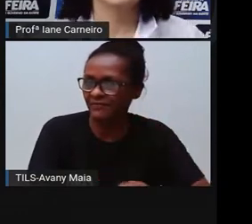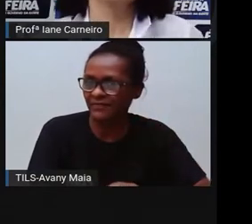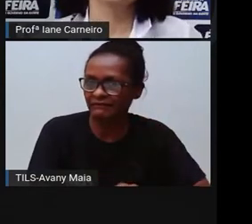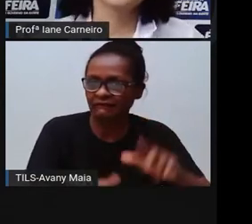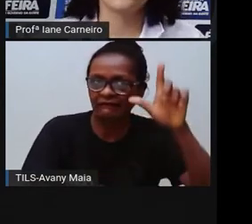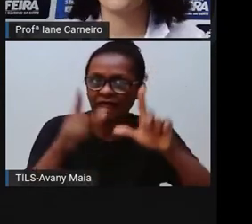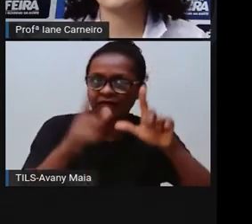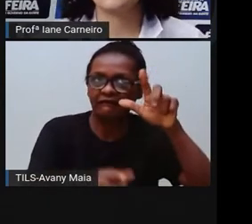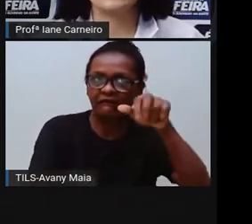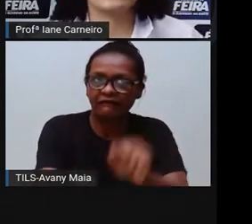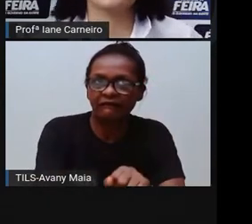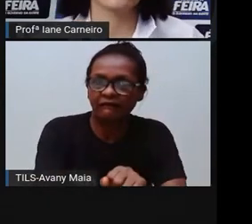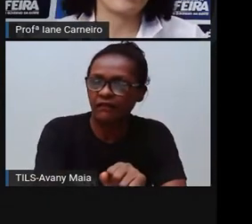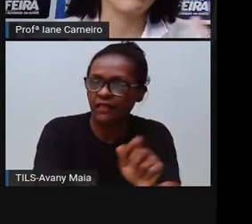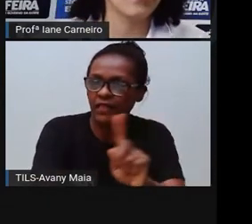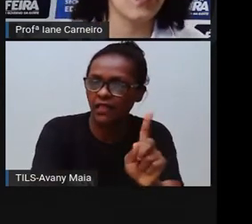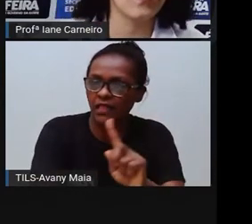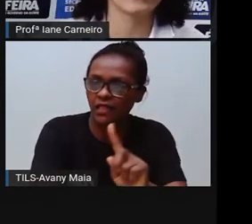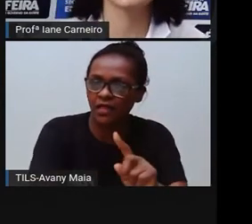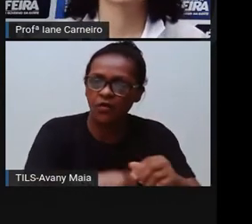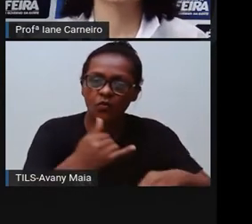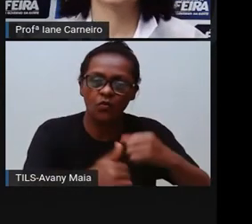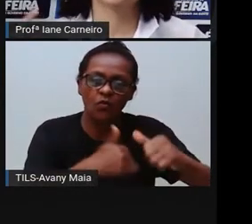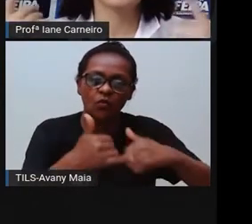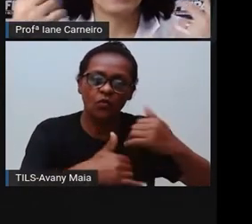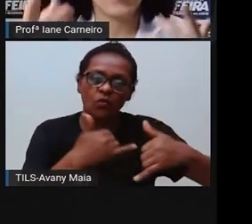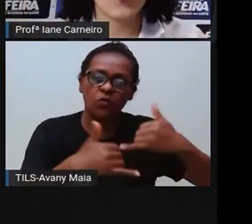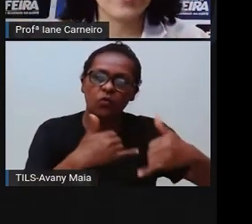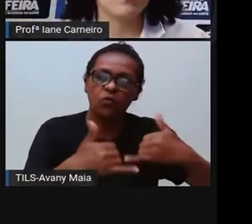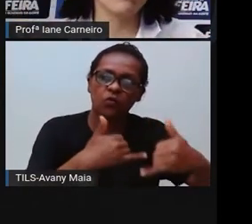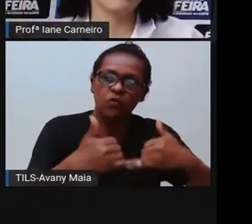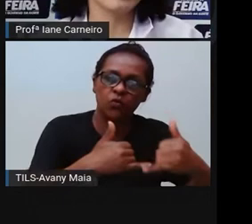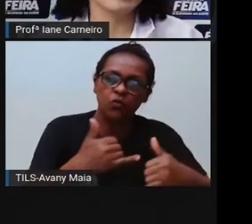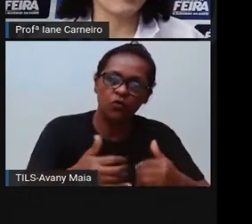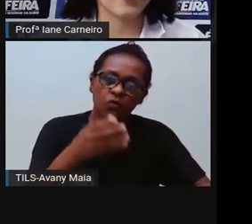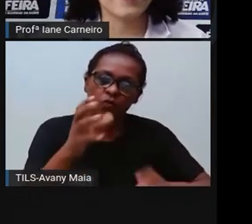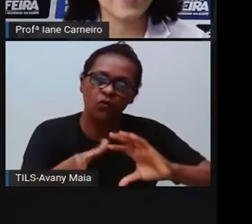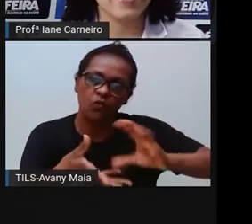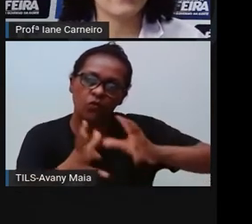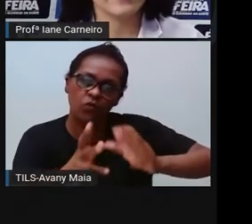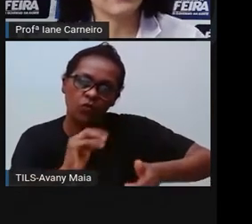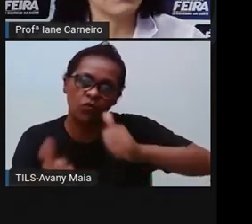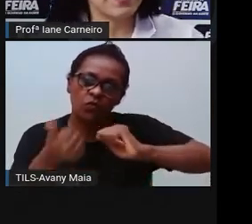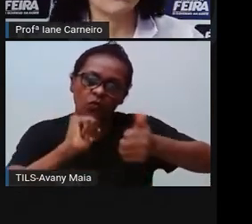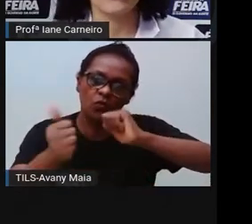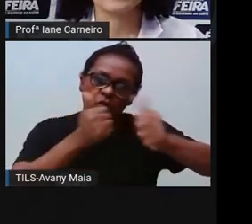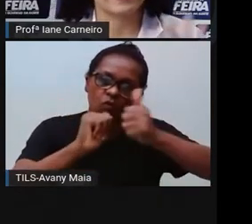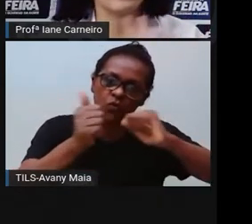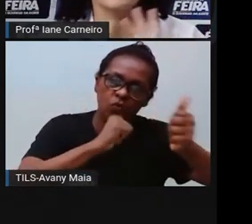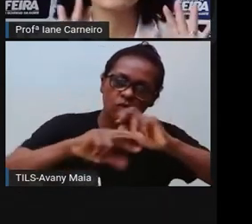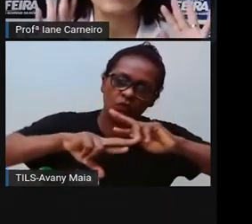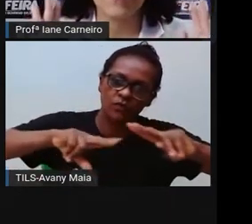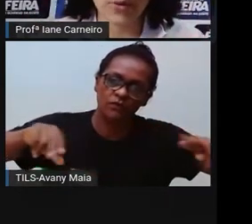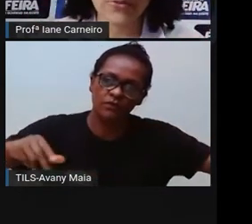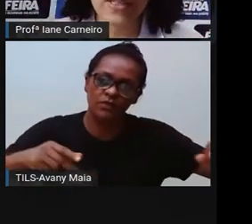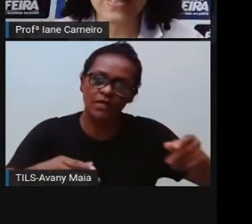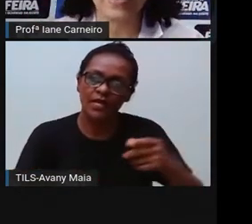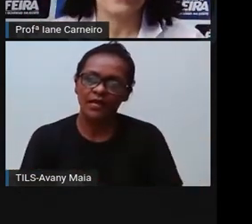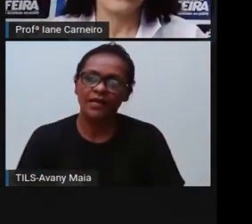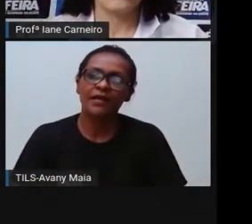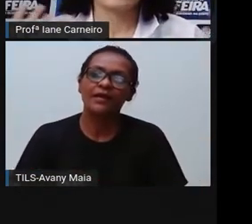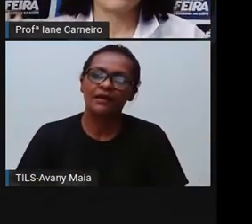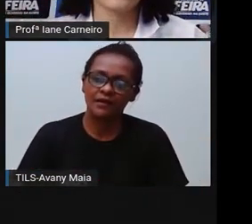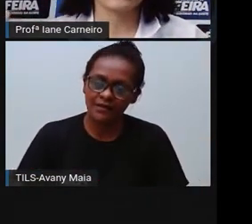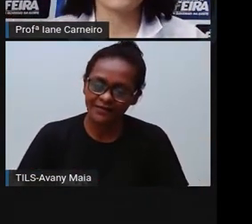TV. Então, faça brincadeira, jogar bola, né? Pular corda, como a Mônica está fazendo. Tem atividade física que a criança não pode